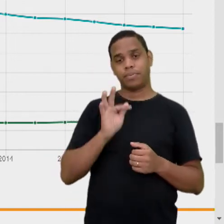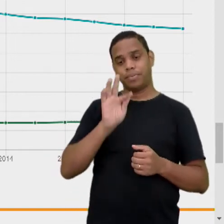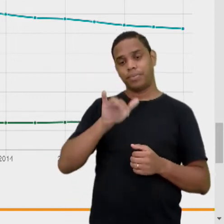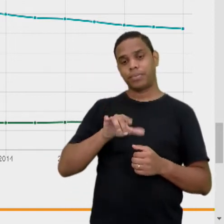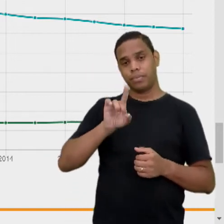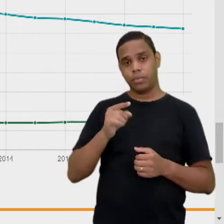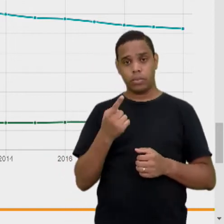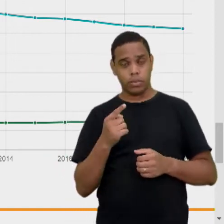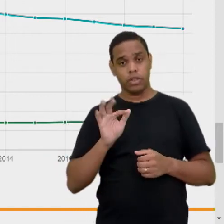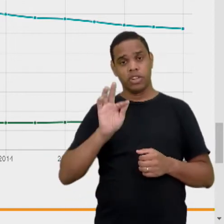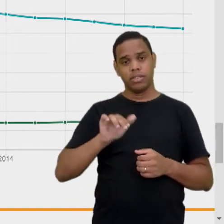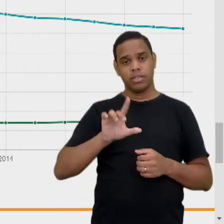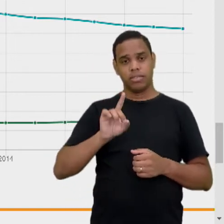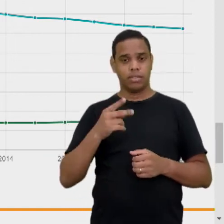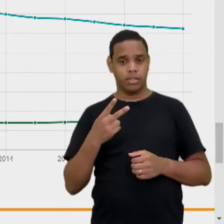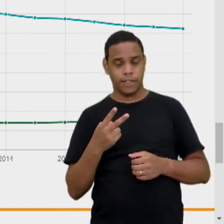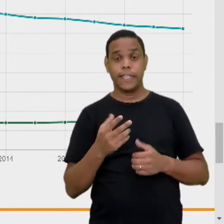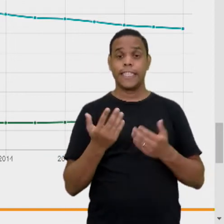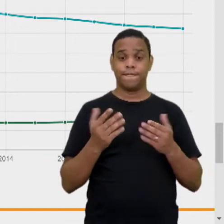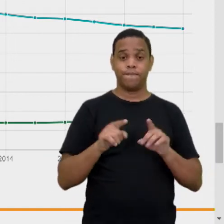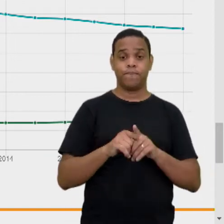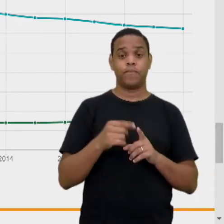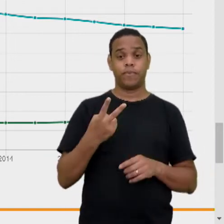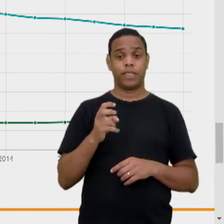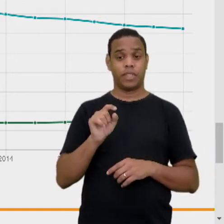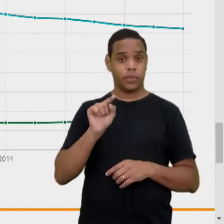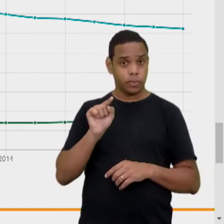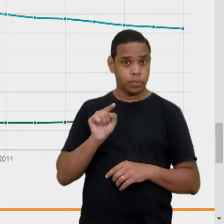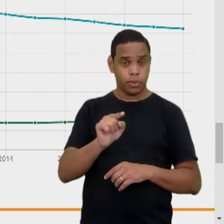Fundamental 2. E temos aí